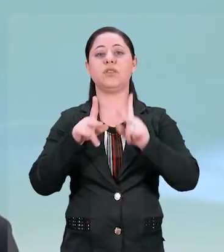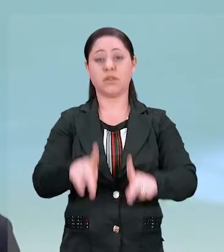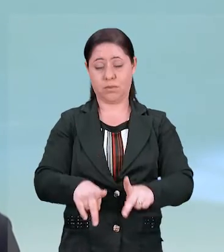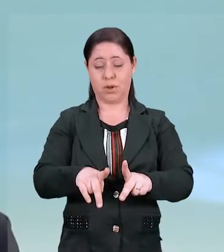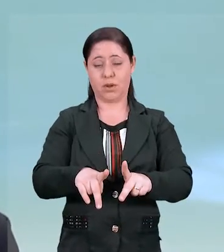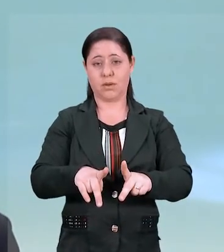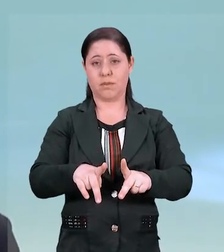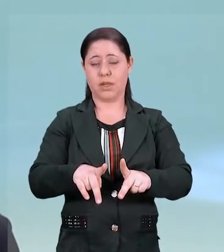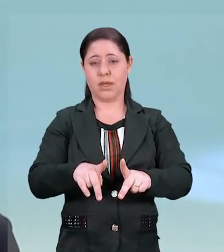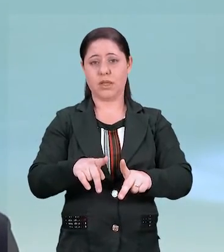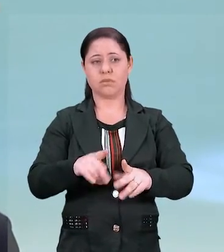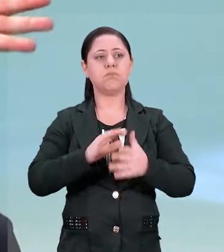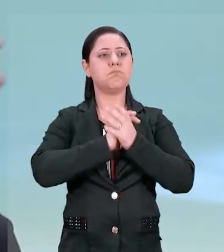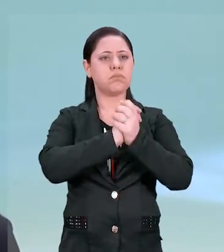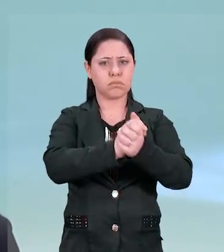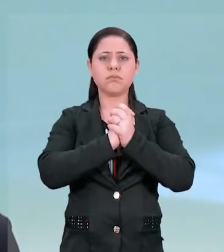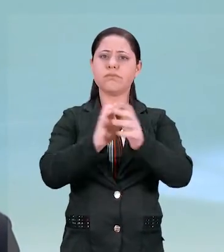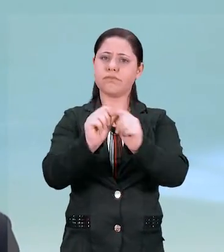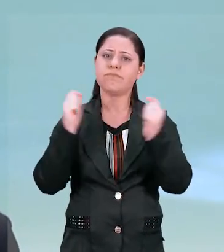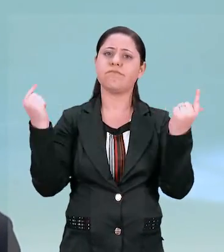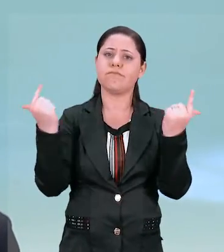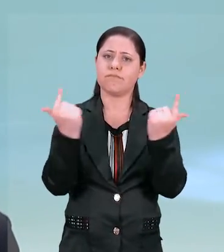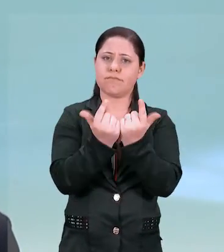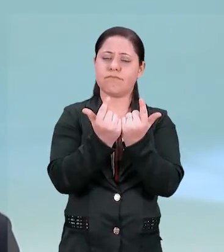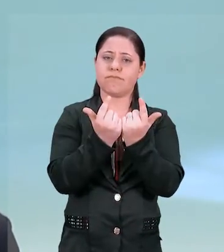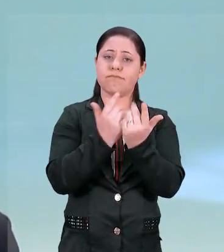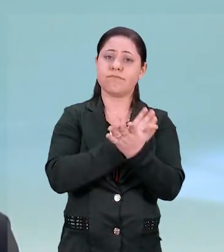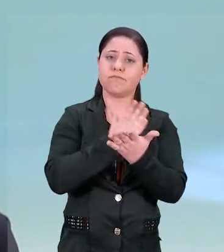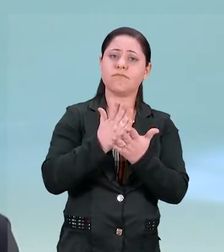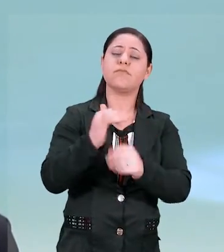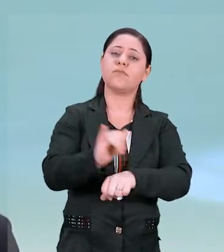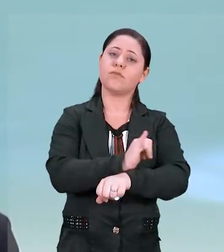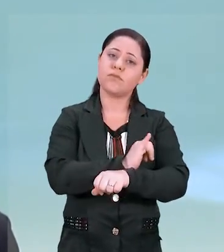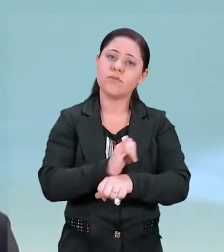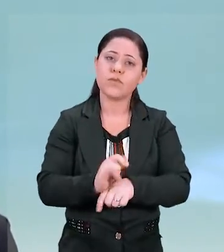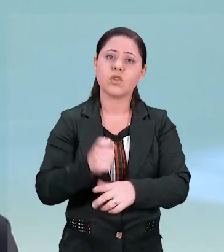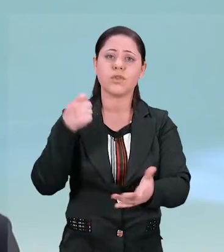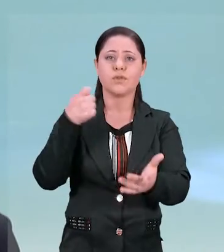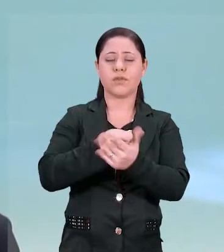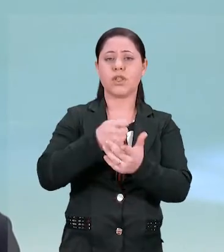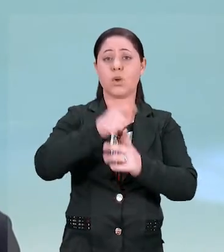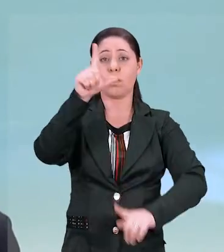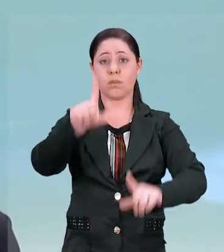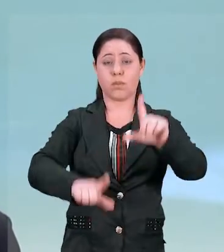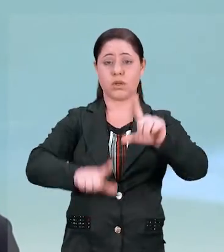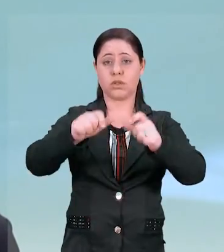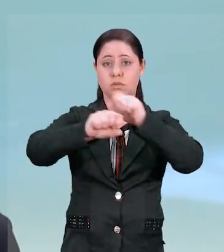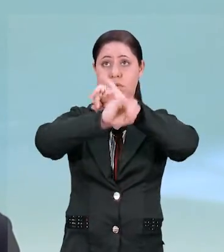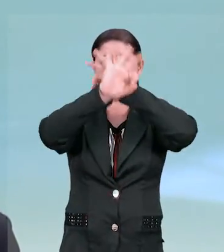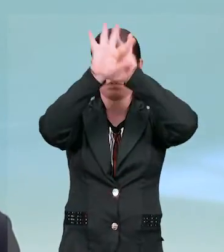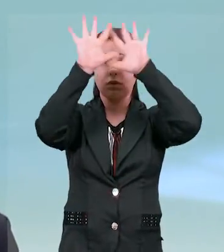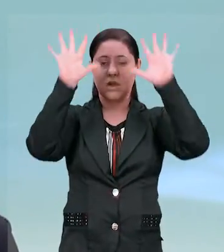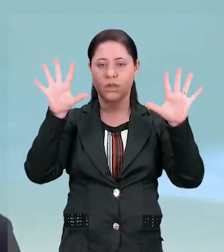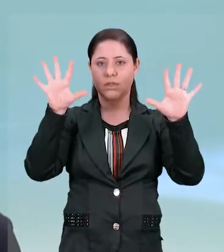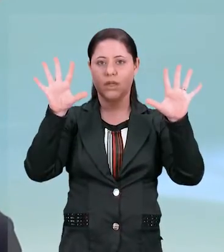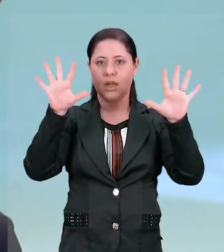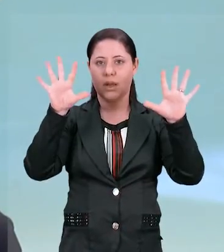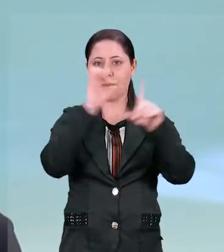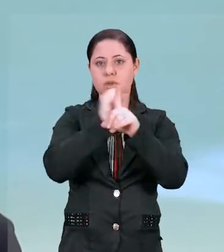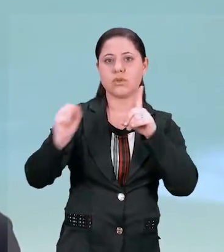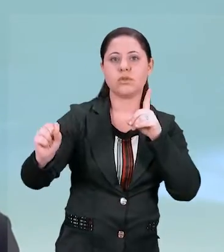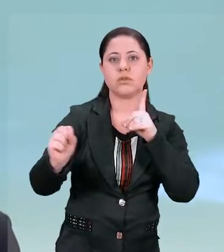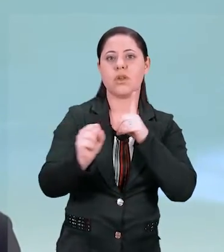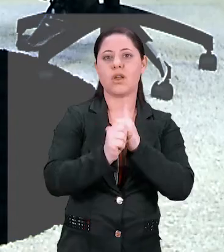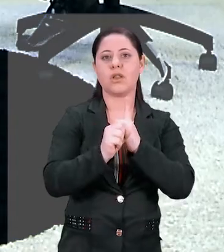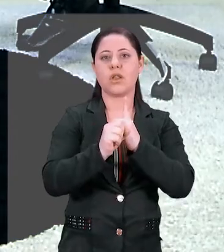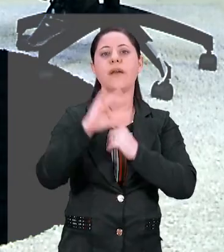Parabenizo a Assembleia pela iniciativa de fazer um programa esclarecedor para que a sociedade compreenda